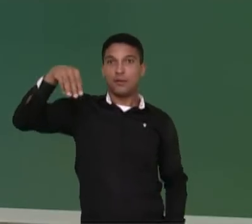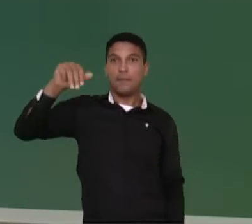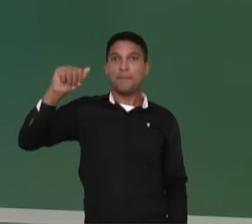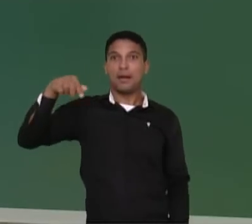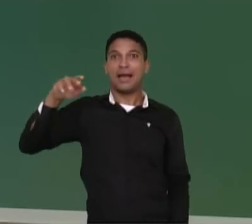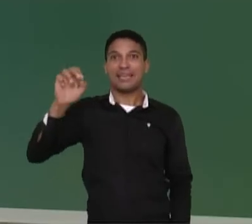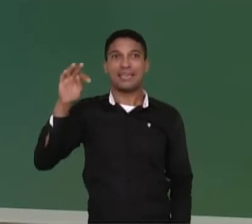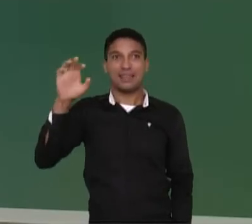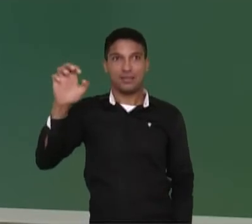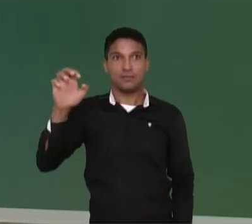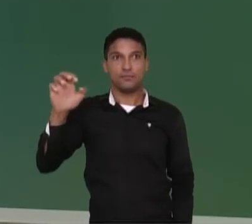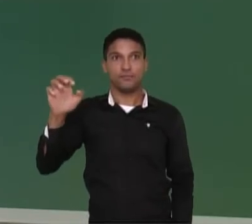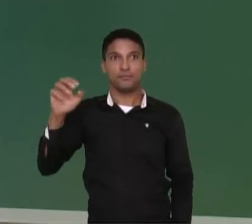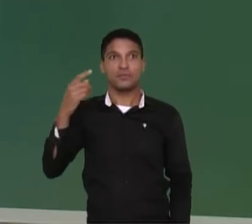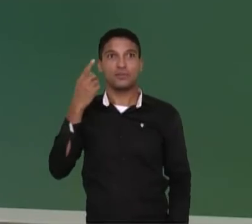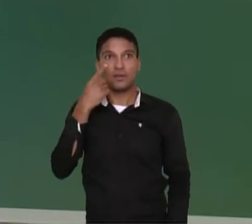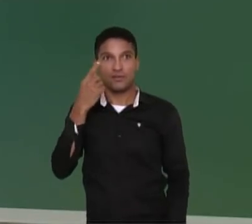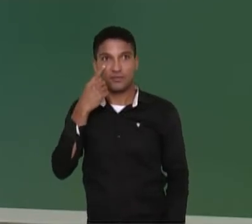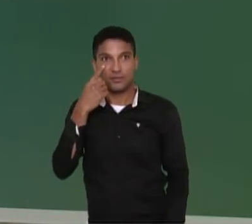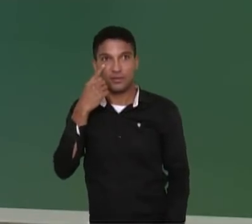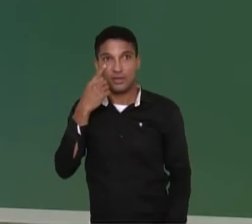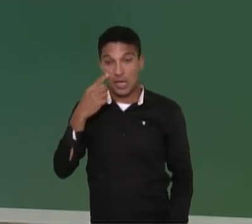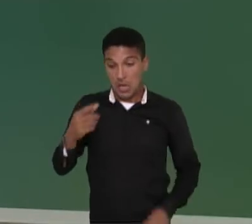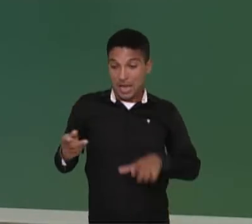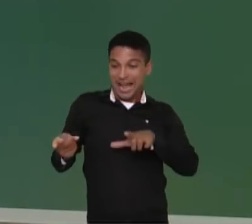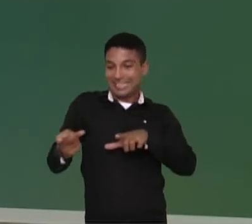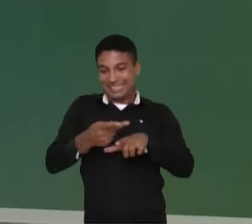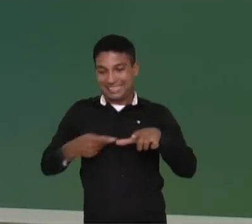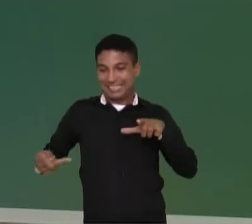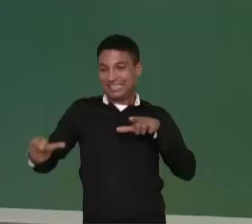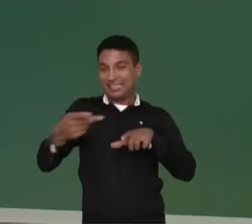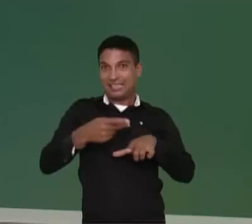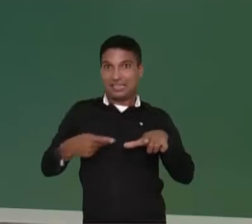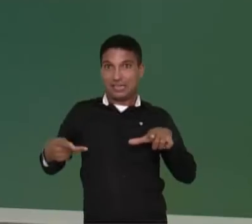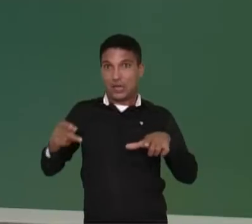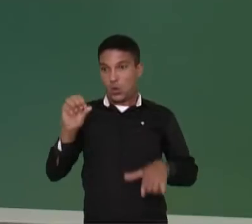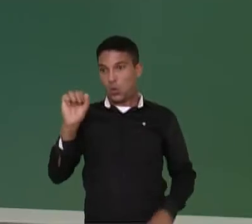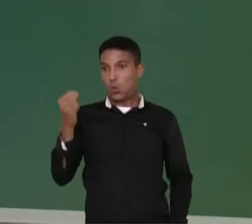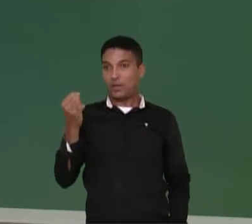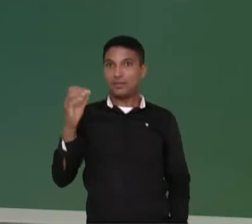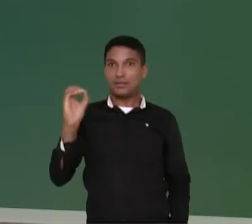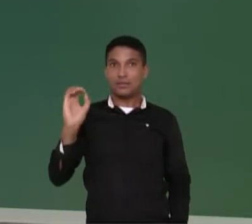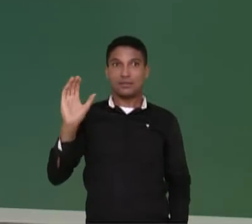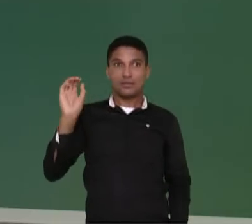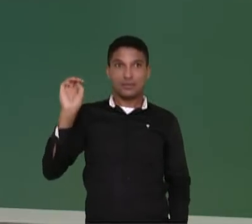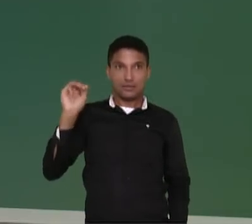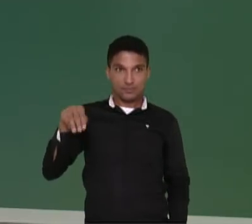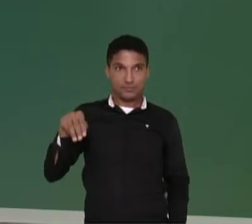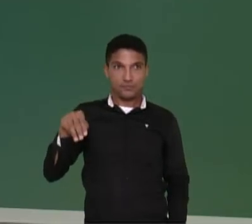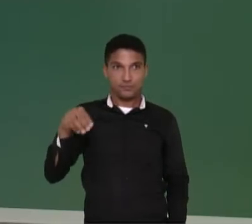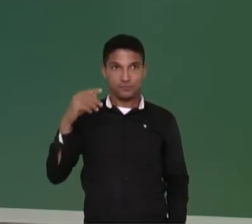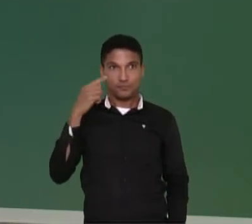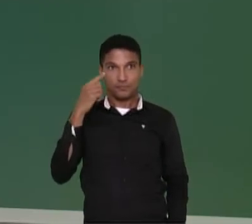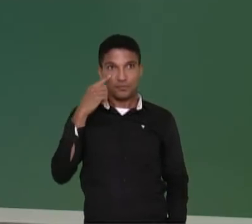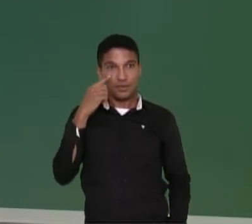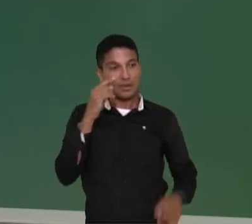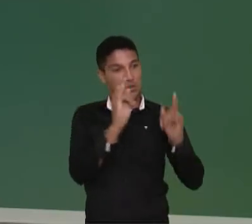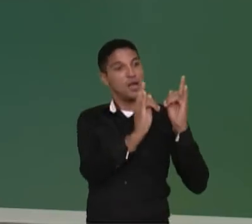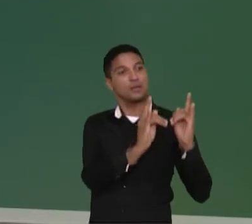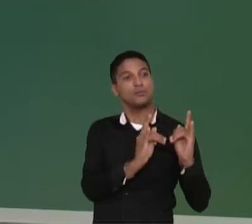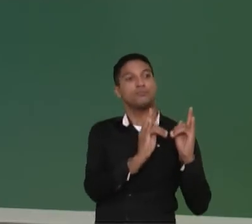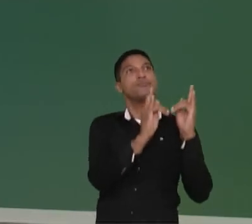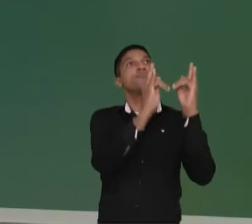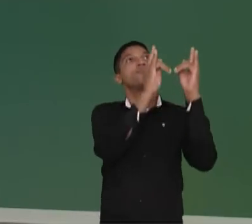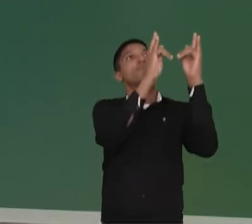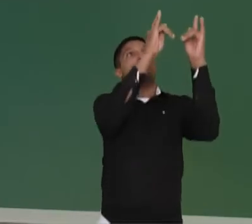uma porta do prédio se na maquete ela mede 3 centímetros? Né? Então, isso aí foi visto